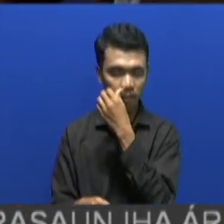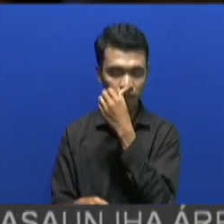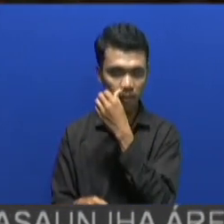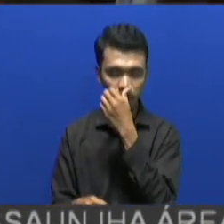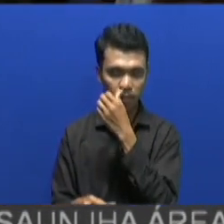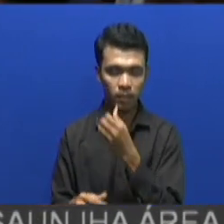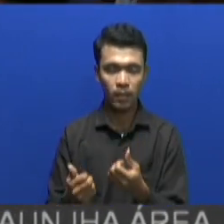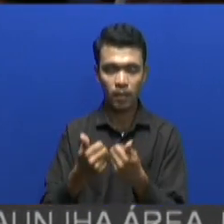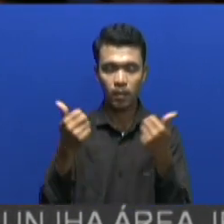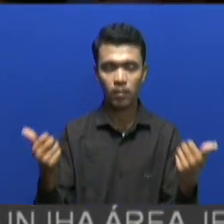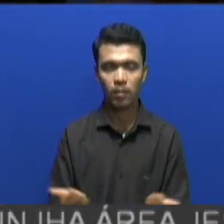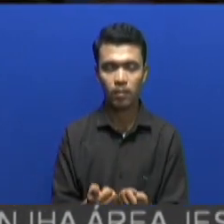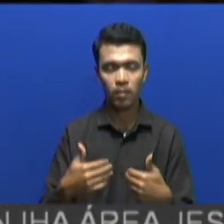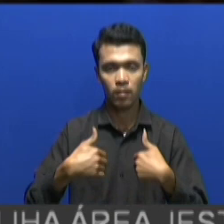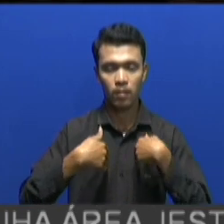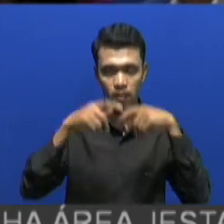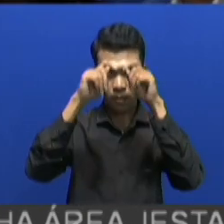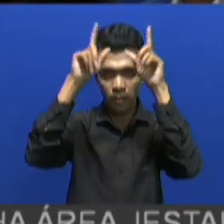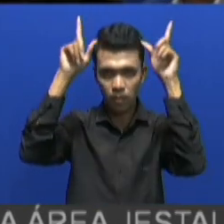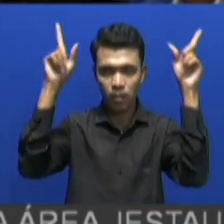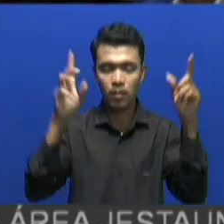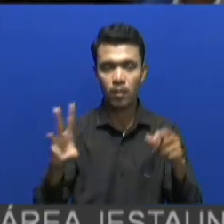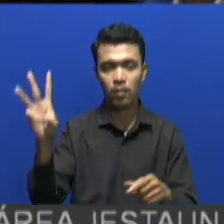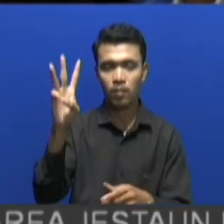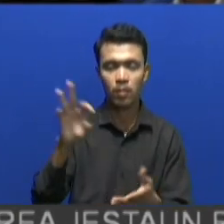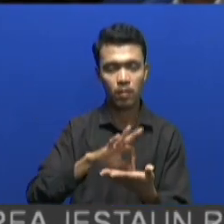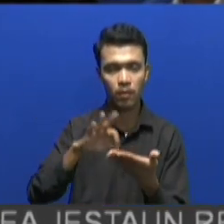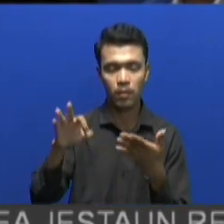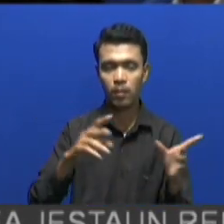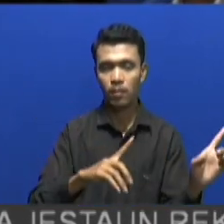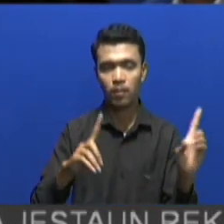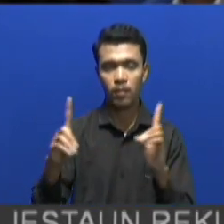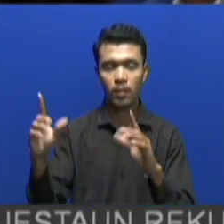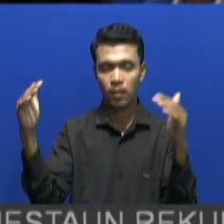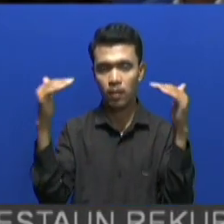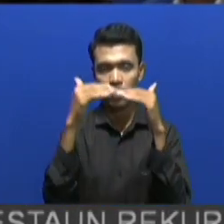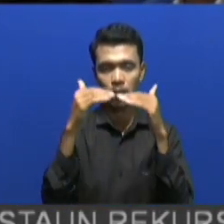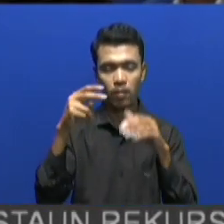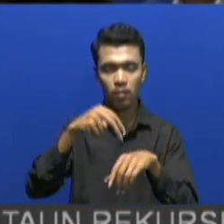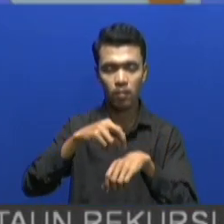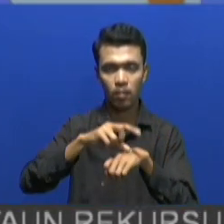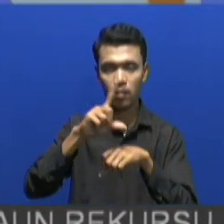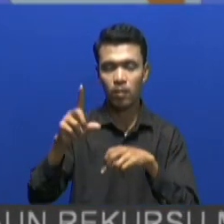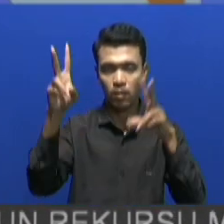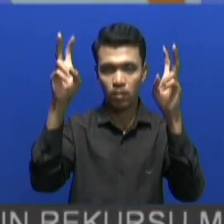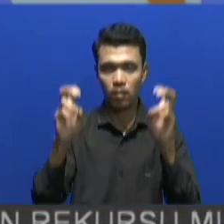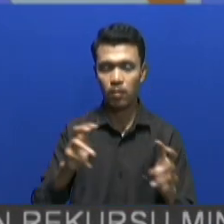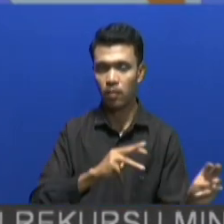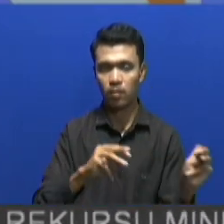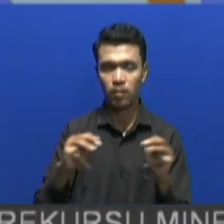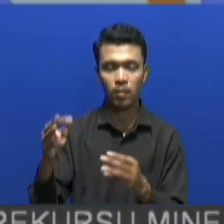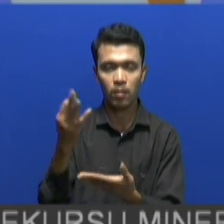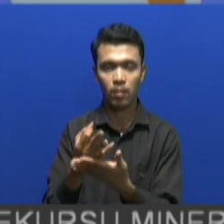Associação Contabilista Timor-Leste, quarta-feira, realiza seminário nacional com o tema Transformação Financeira